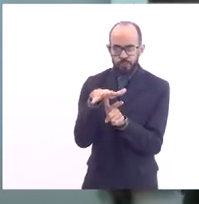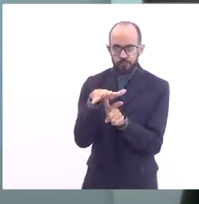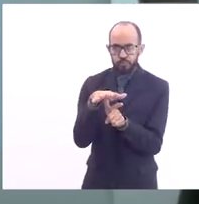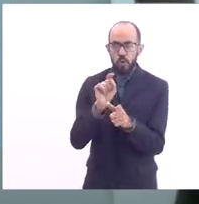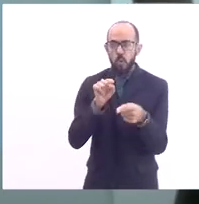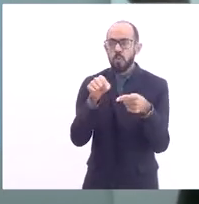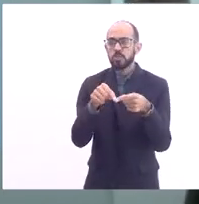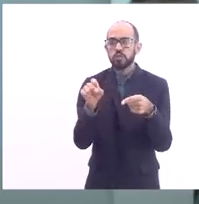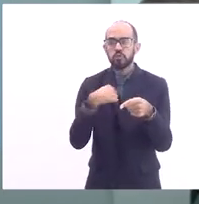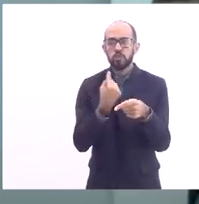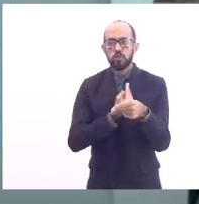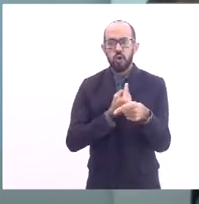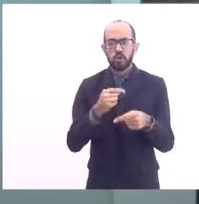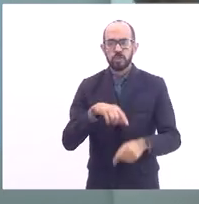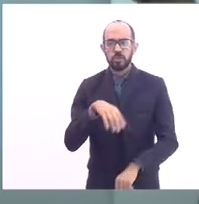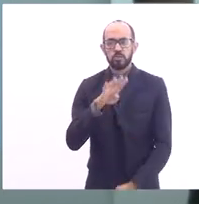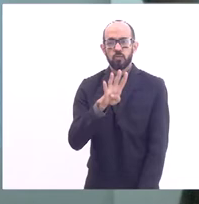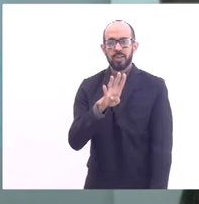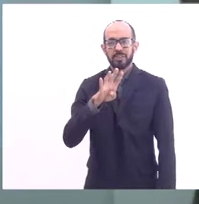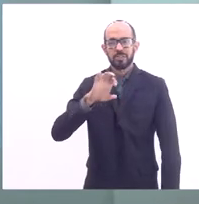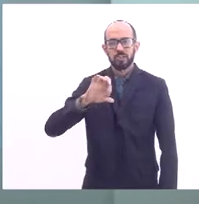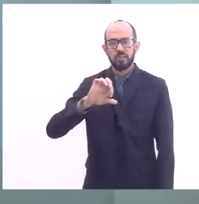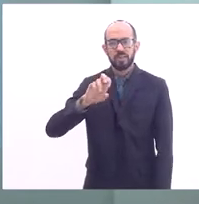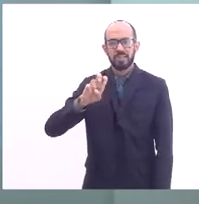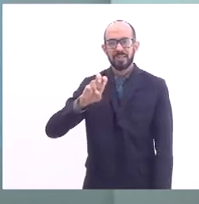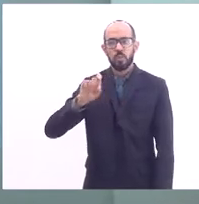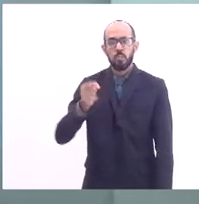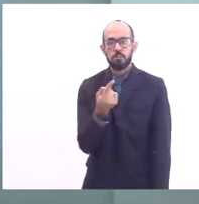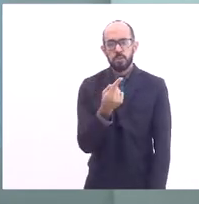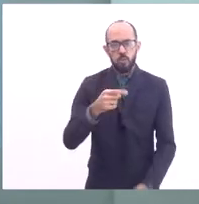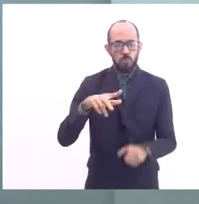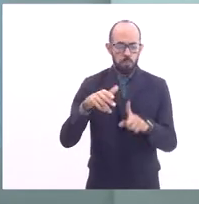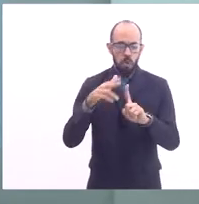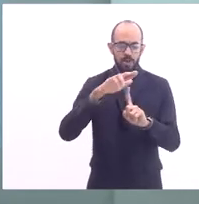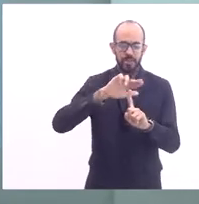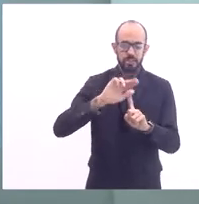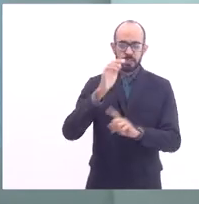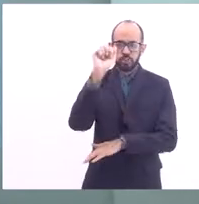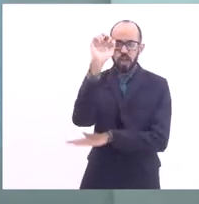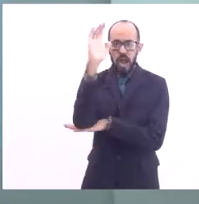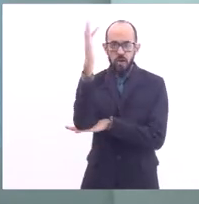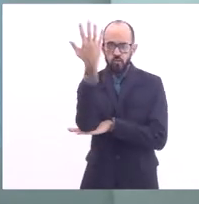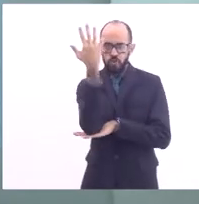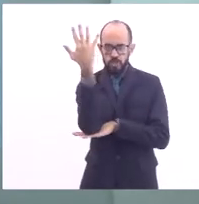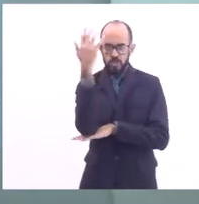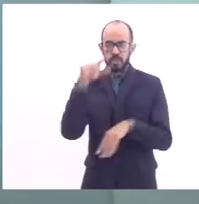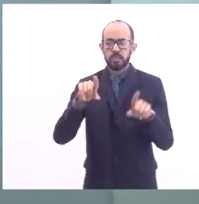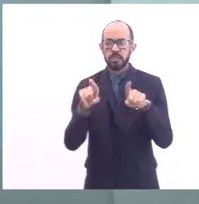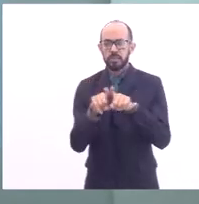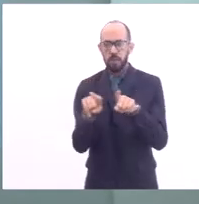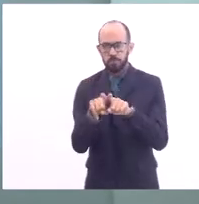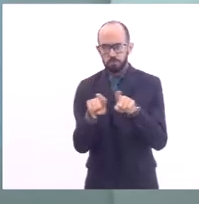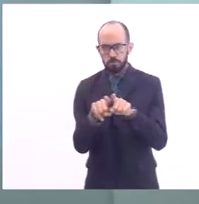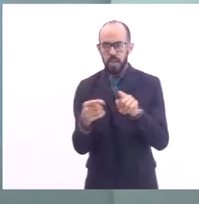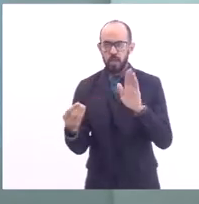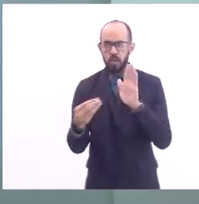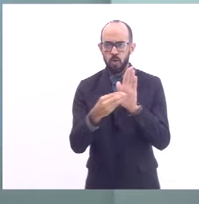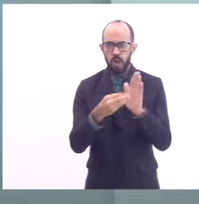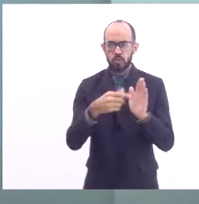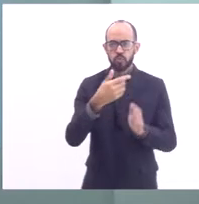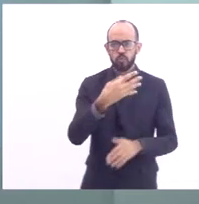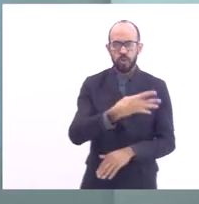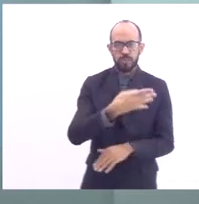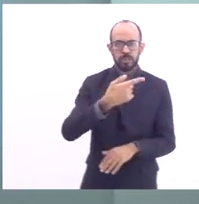das 495 mil podas agora até em agosto. Instalar aí também os 424 equipamentos